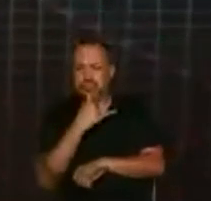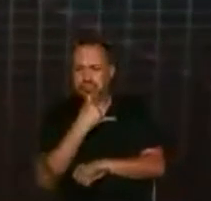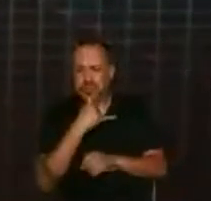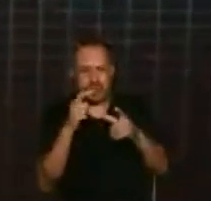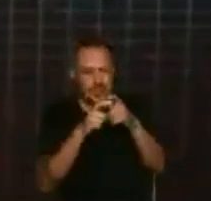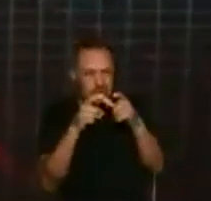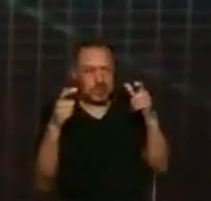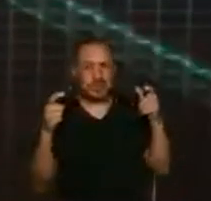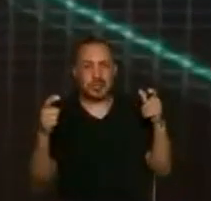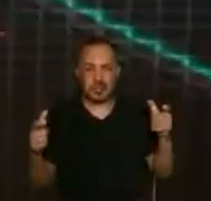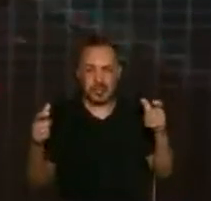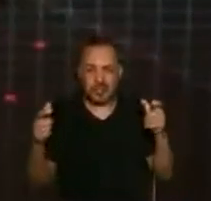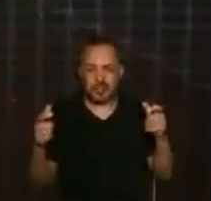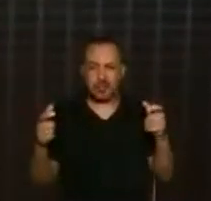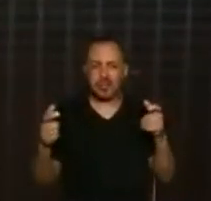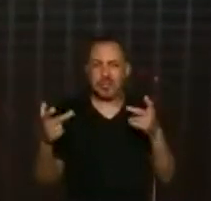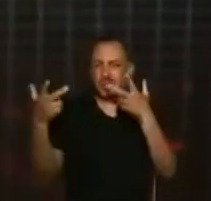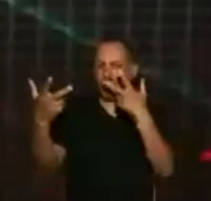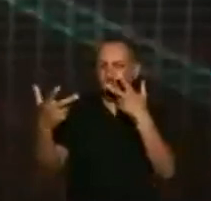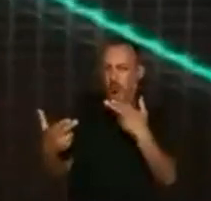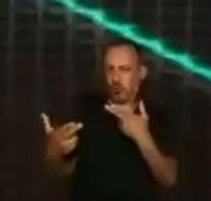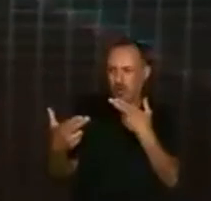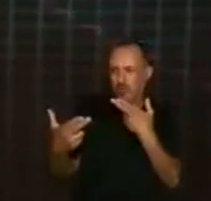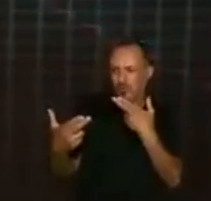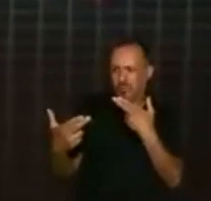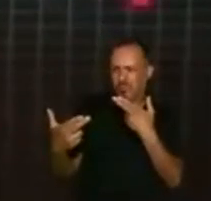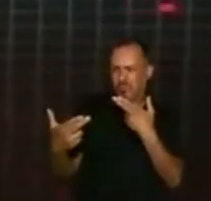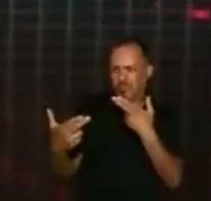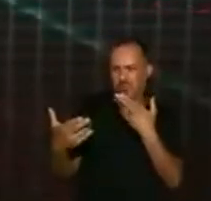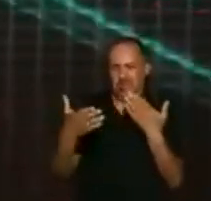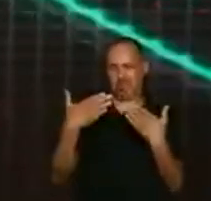tamanho, é como conversa de fanho.